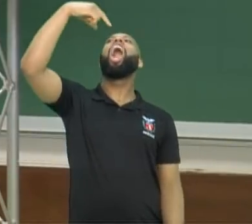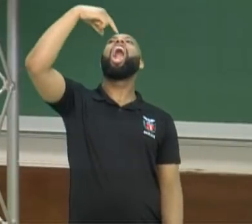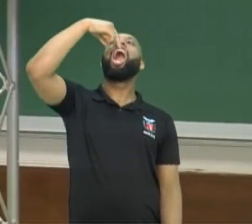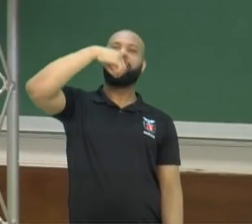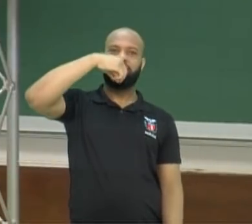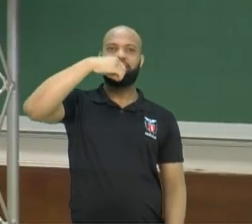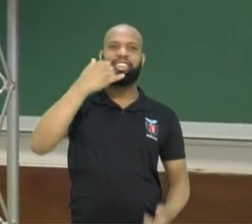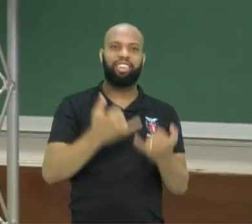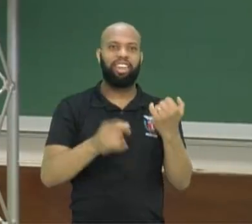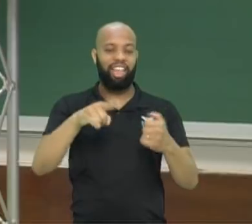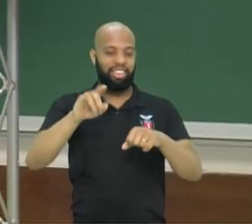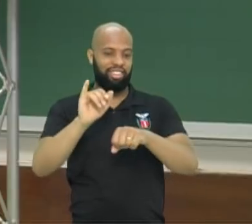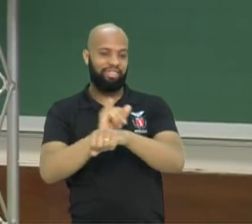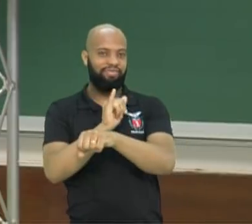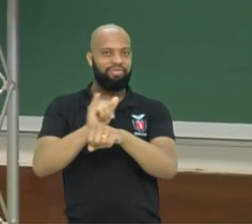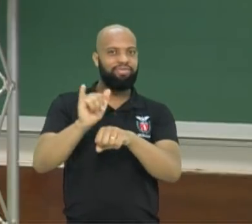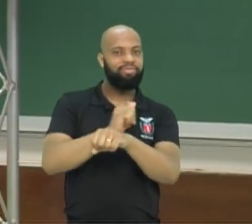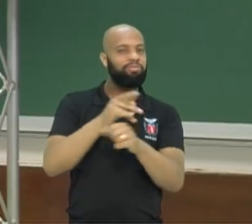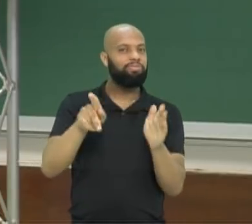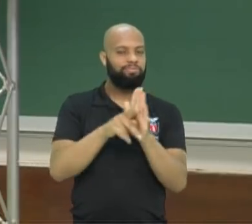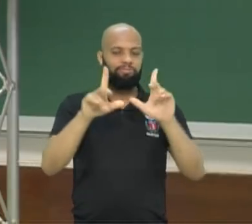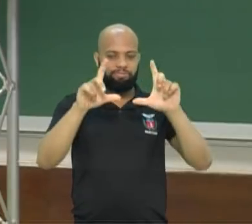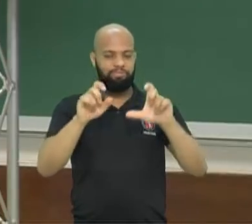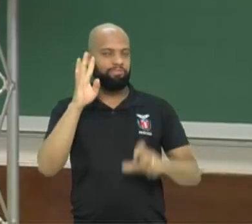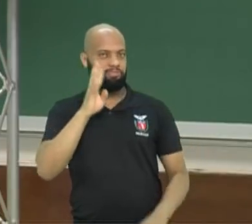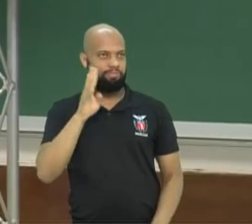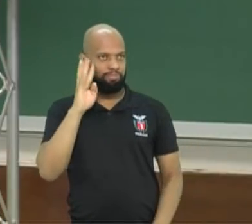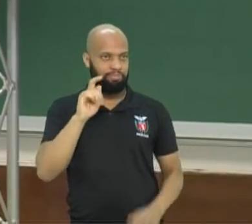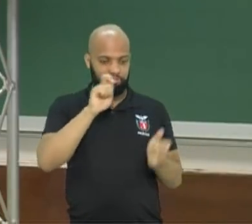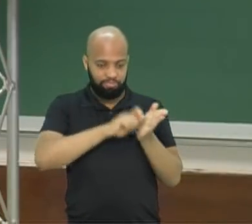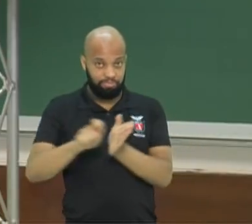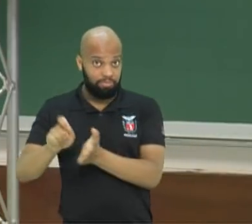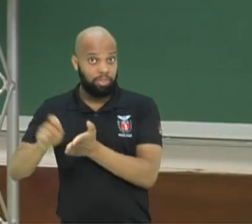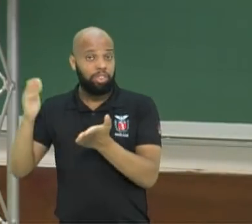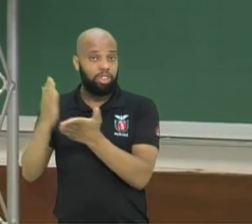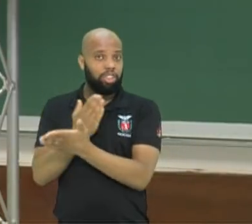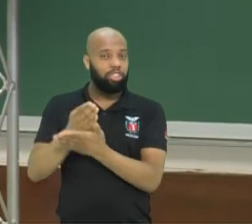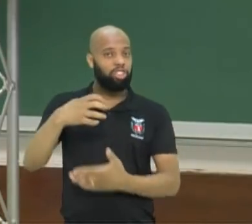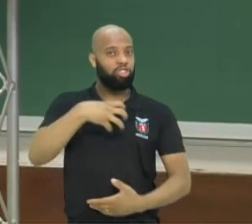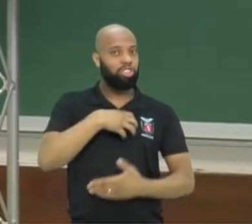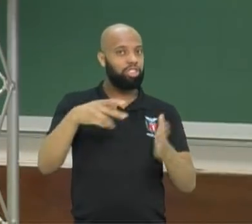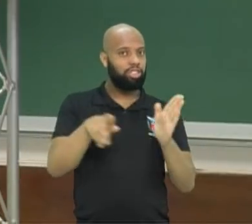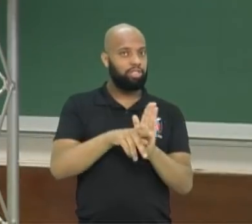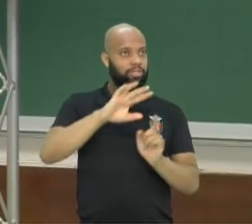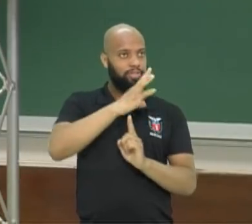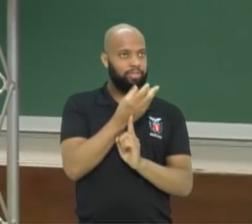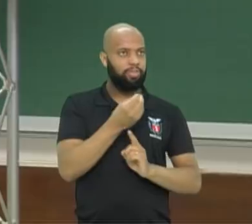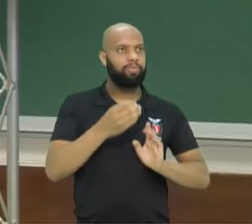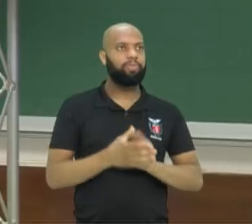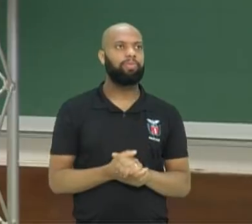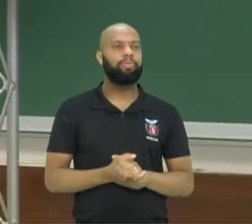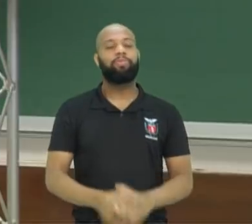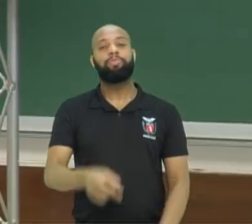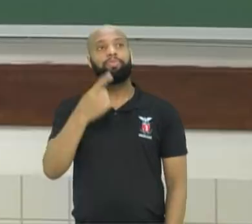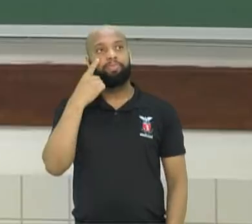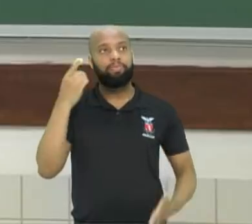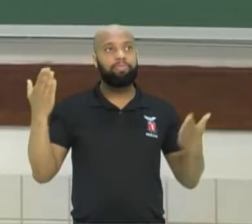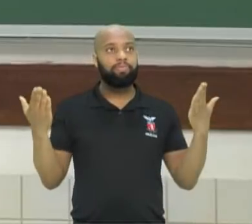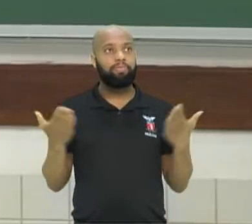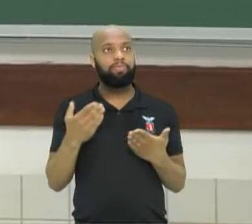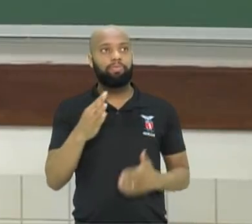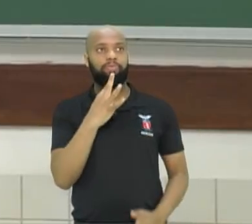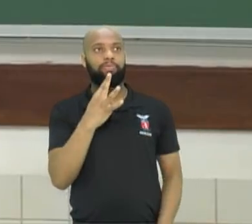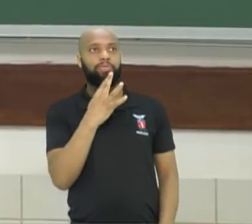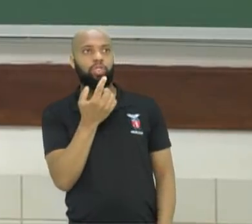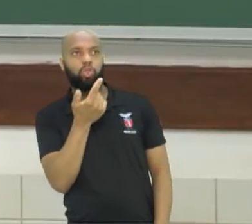técnicas de fotografia. Bem legal. Anotou certinho? Então essas são algumas formas de arte, ok? Então vamos lá. Agora a gente vai conhecer